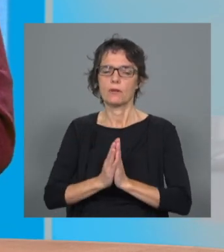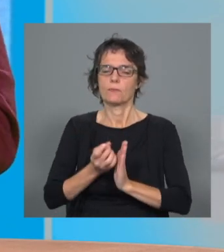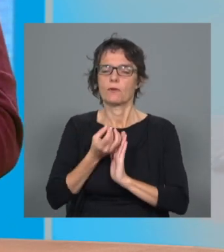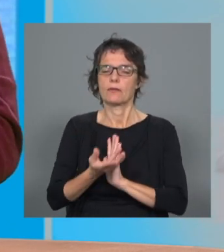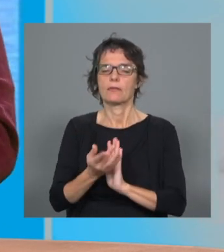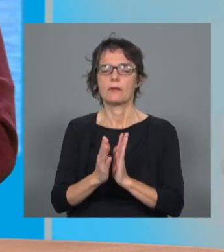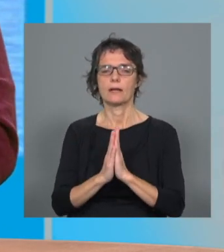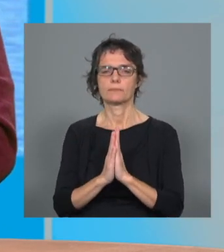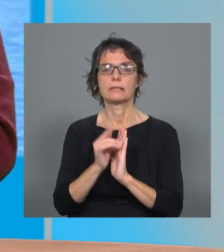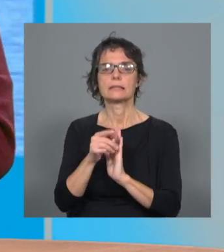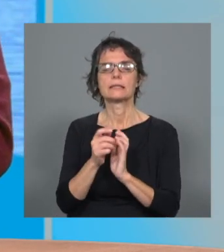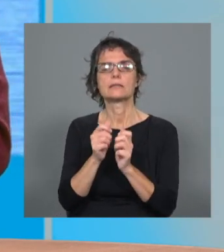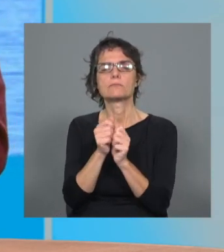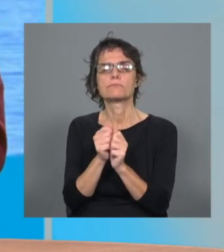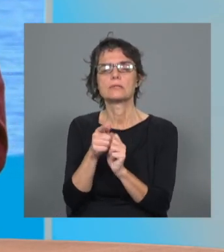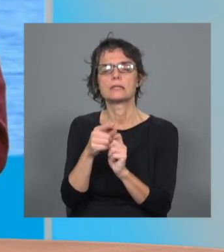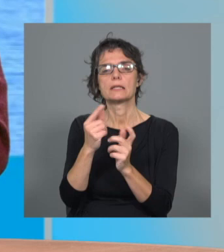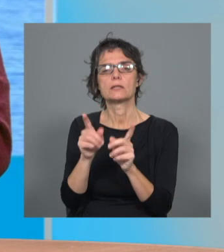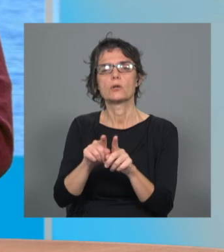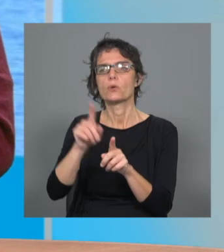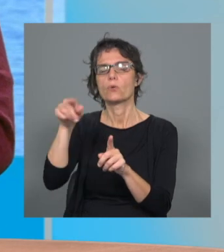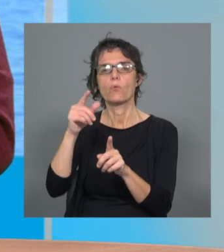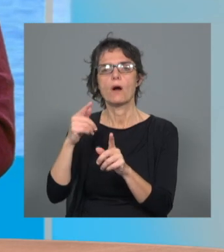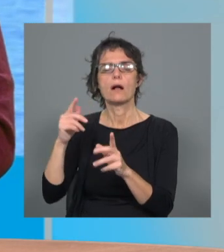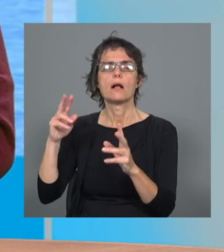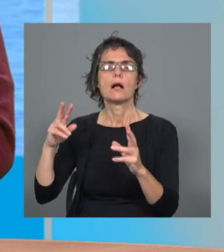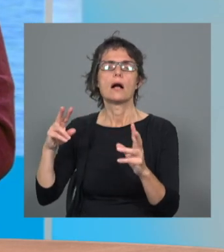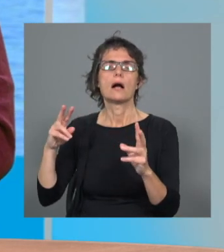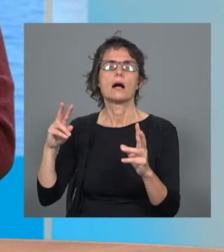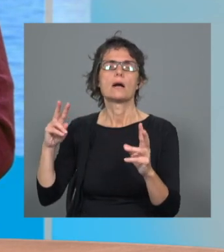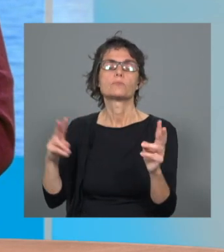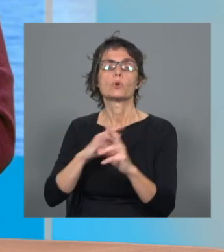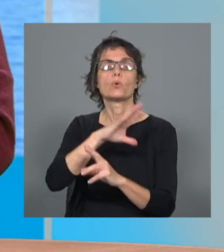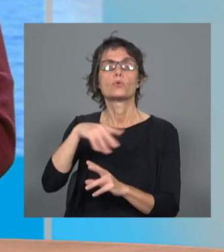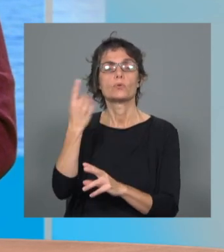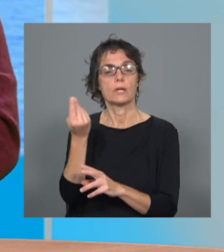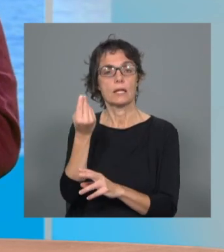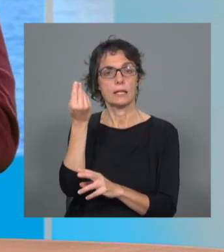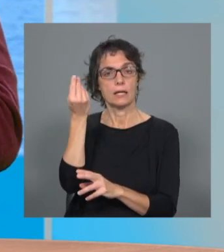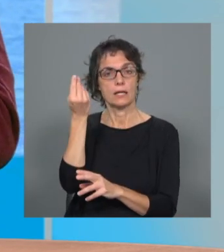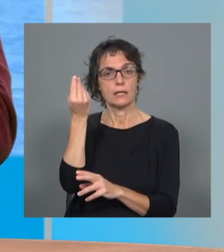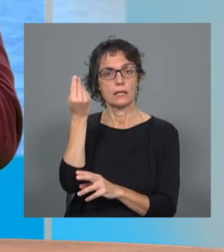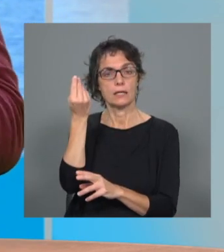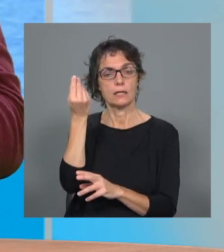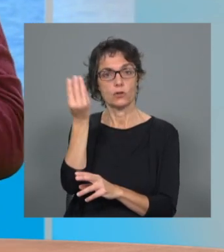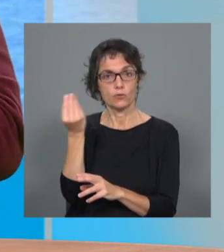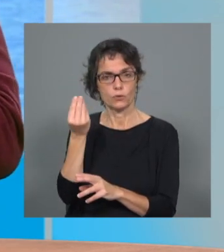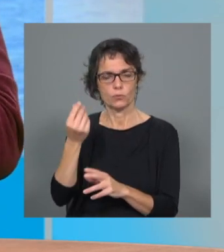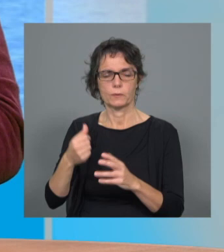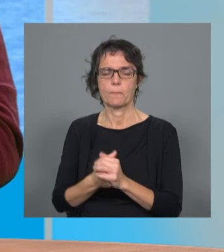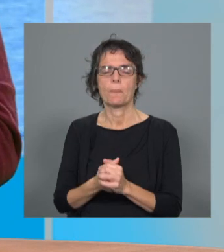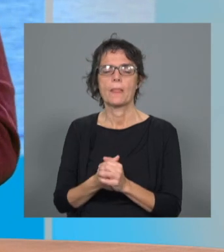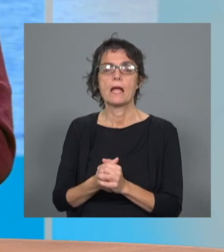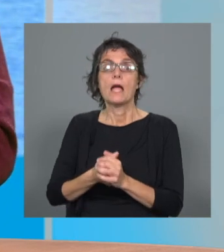feito nas edições internacionais da Jornada Mundial da Juventude. E foi nesse sentido que pensámos aqui um programa que